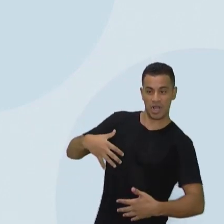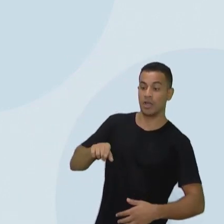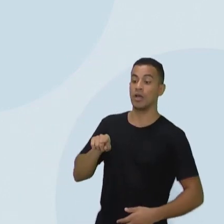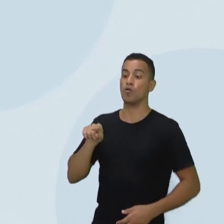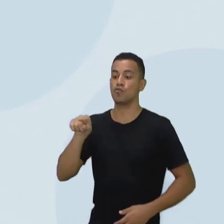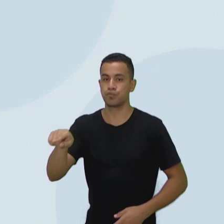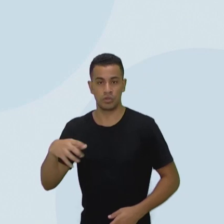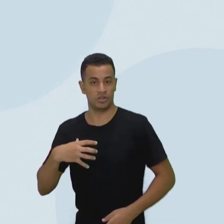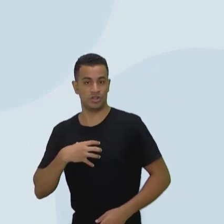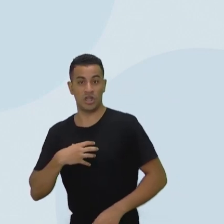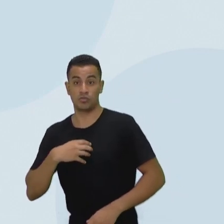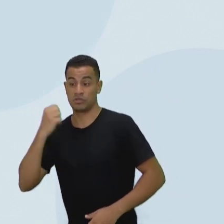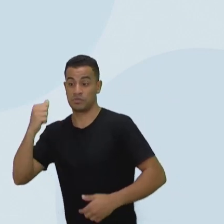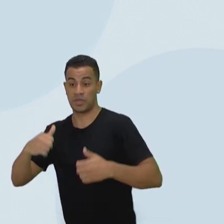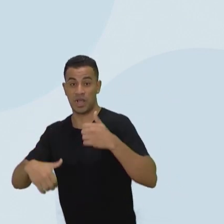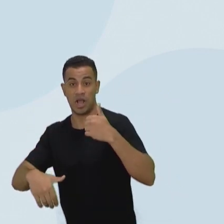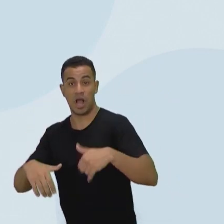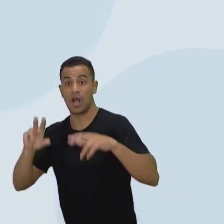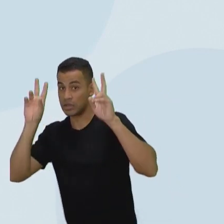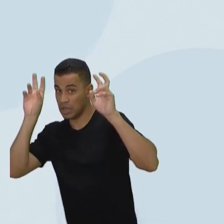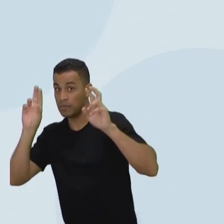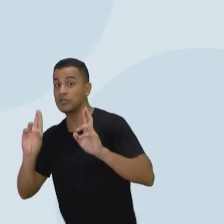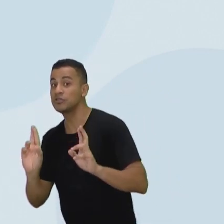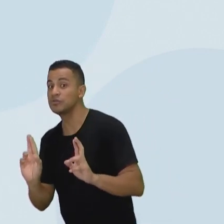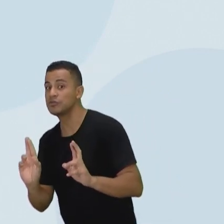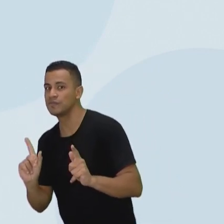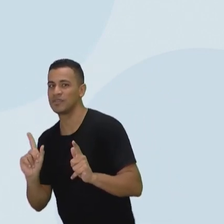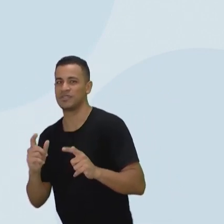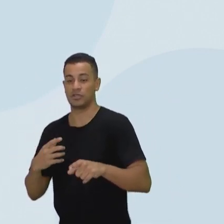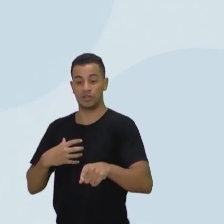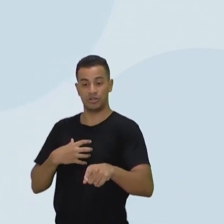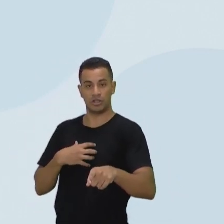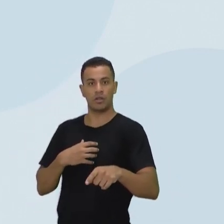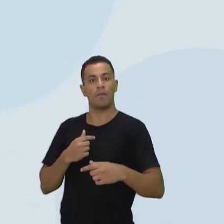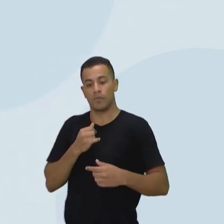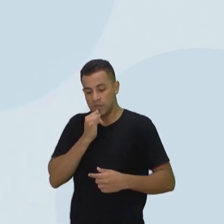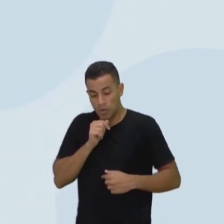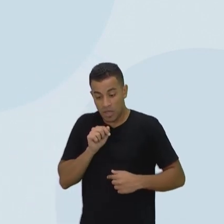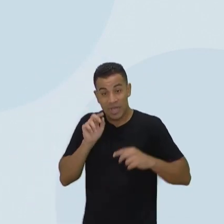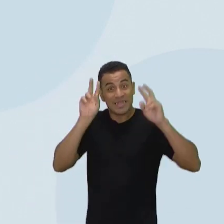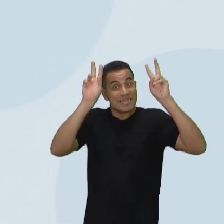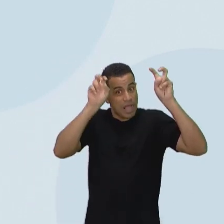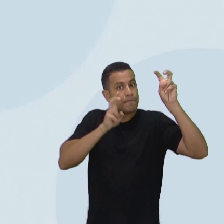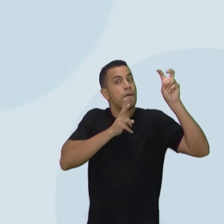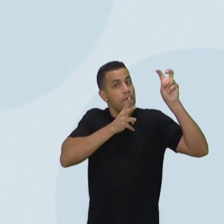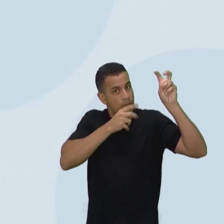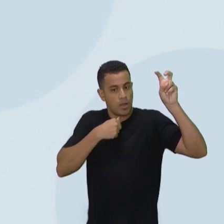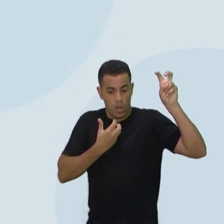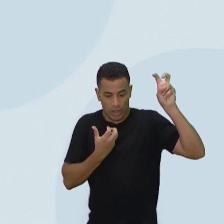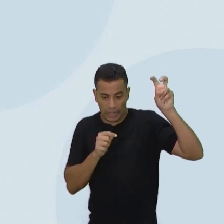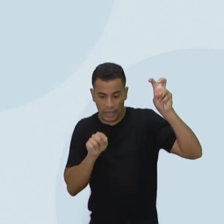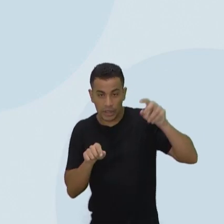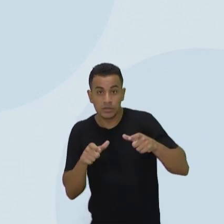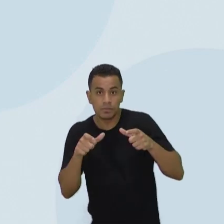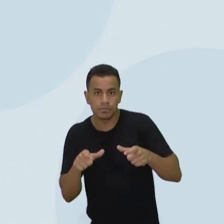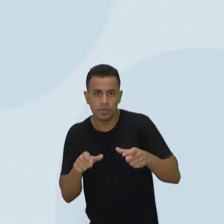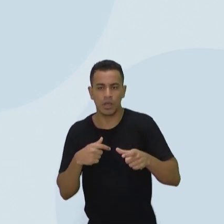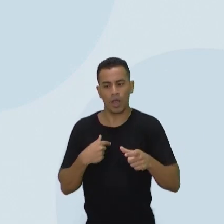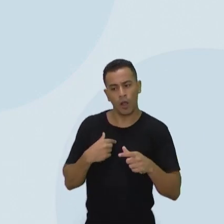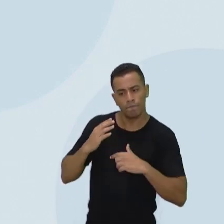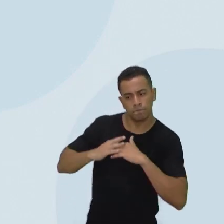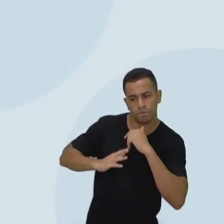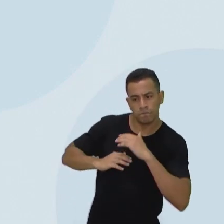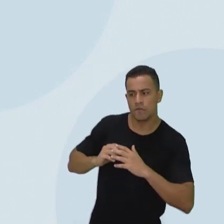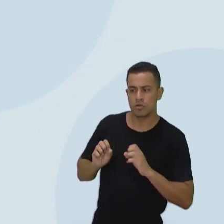estação. O que eu quero em cima dessa temática na primeira estação, na segunda estação, na terceira e assim por diante? Como que eu vou construir